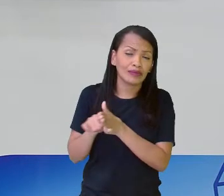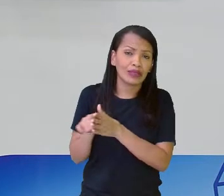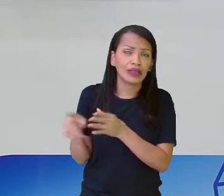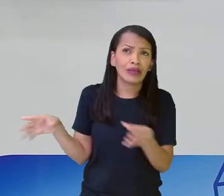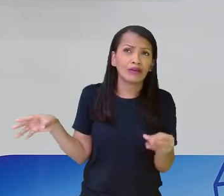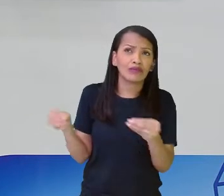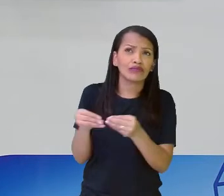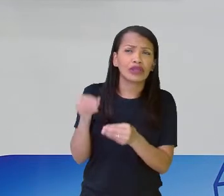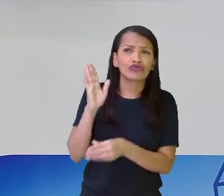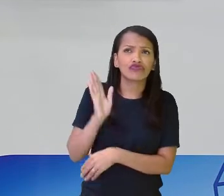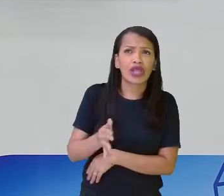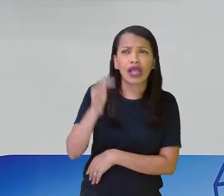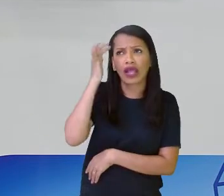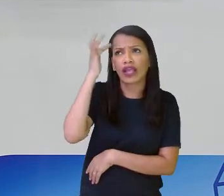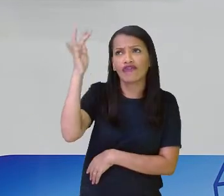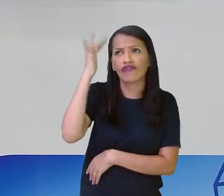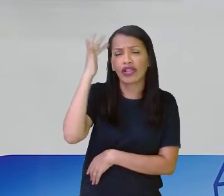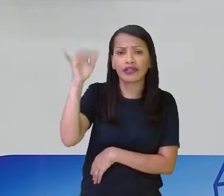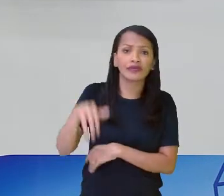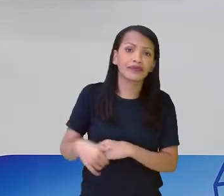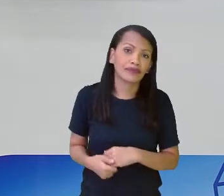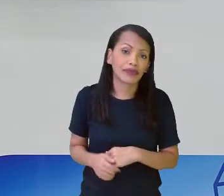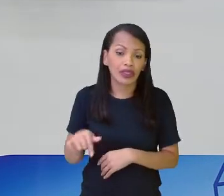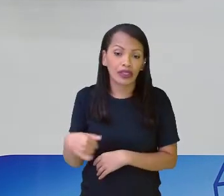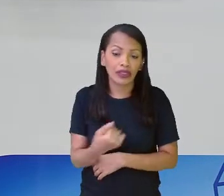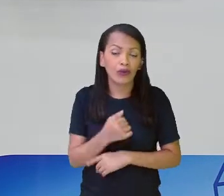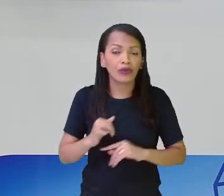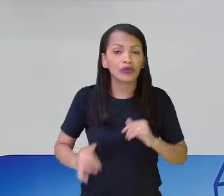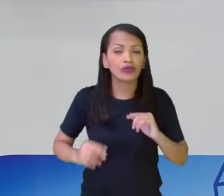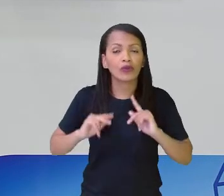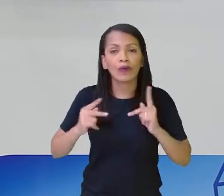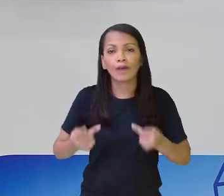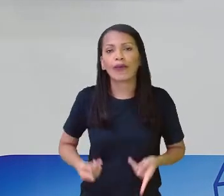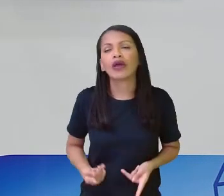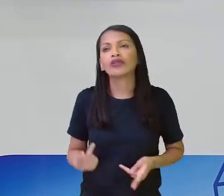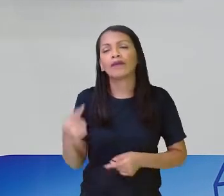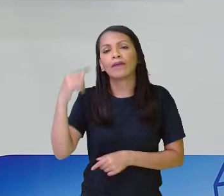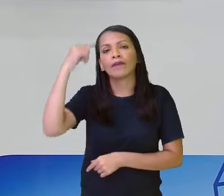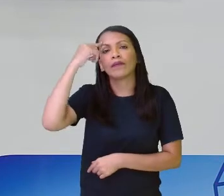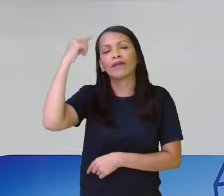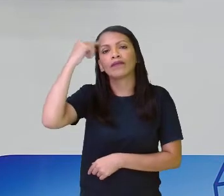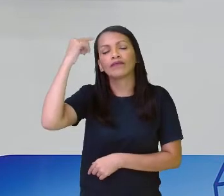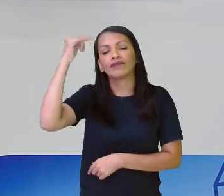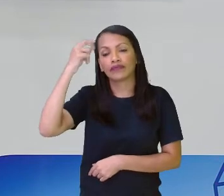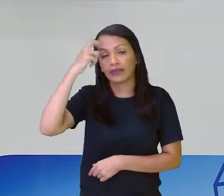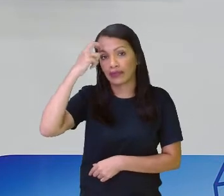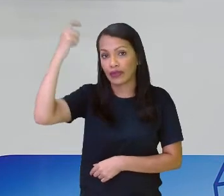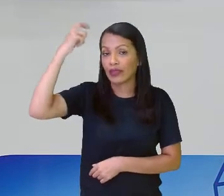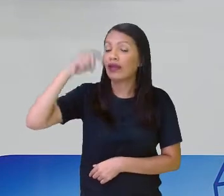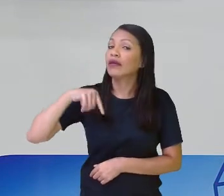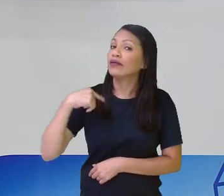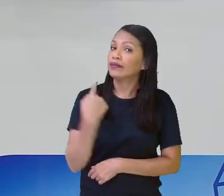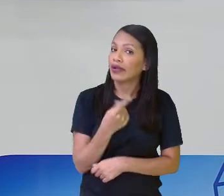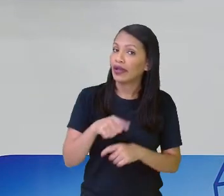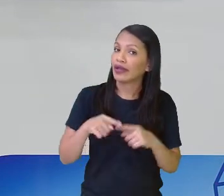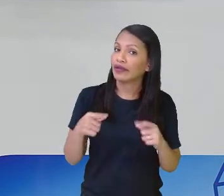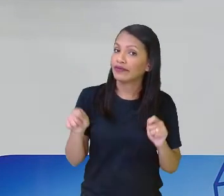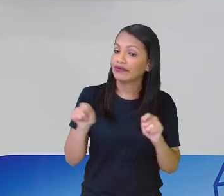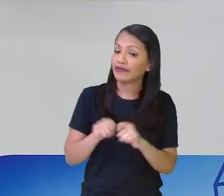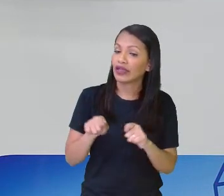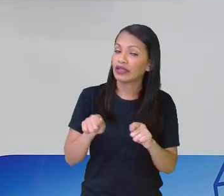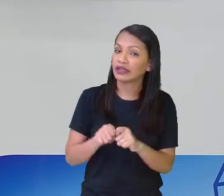refletiu sobre algo. Os seres humanos, que somos nós, seres pensantes, inteligentes, mas produzimos lixo, muitas